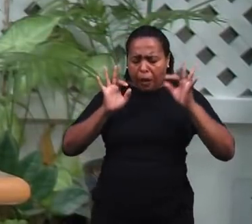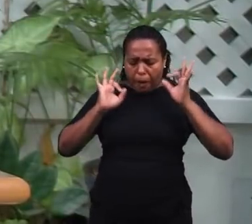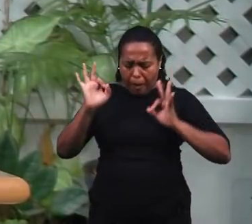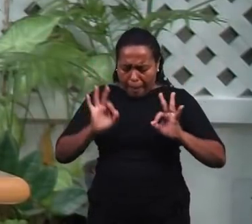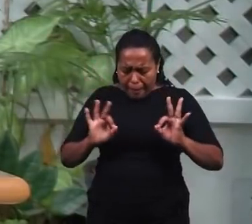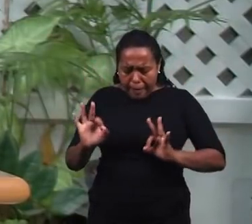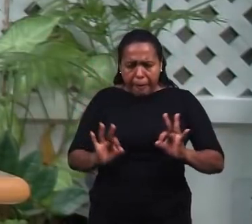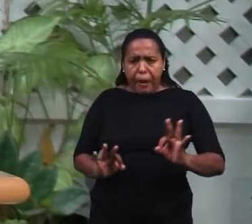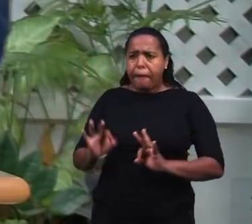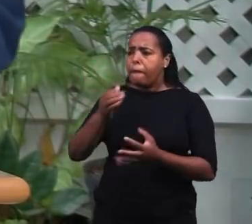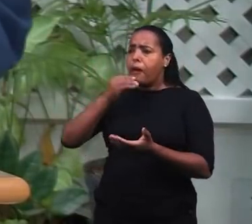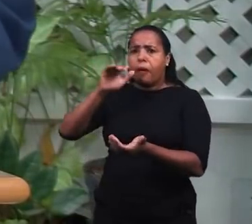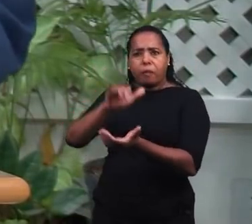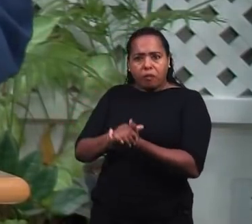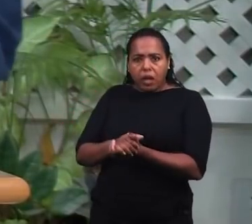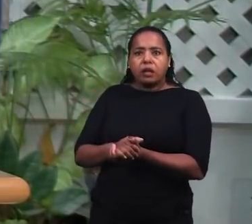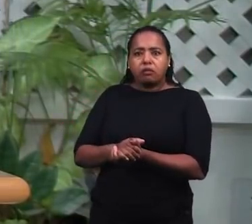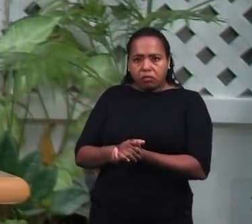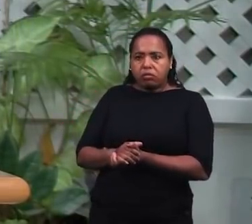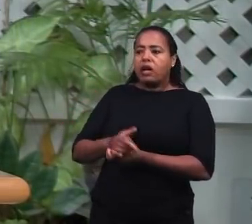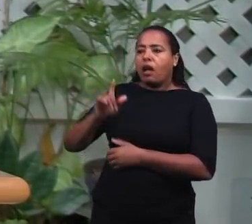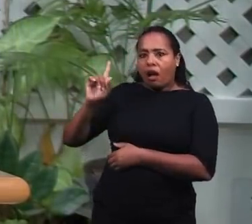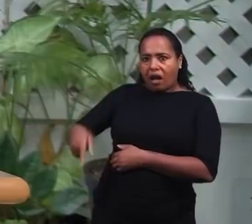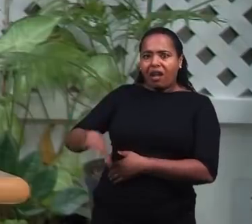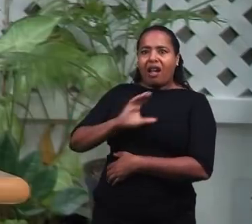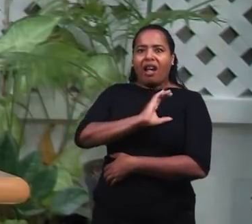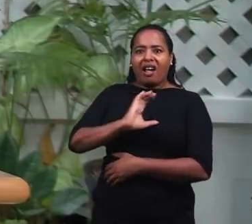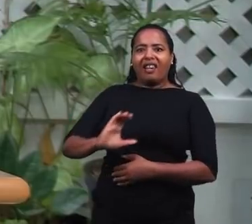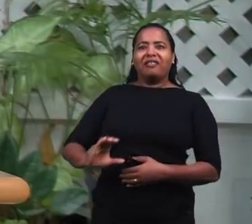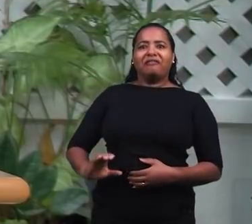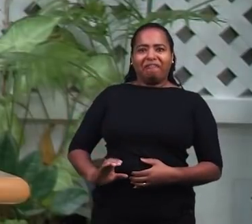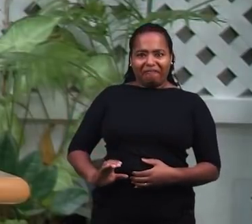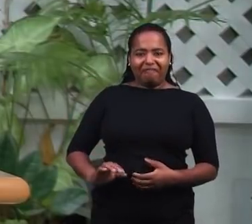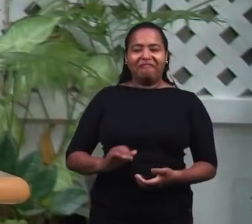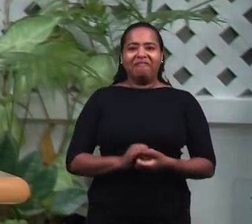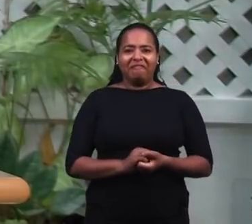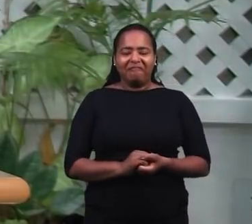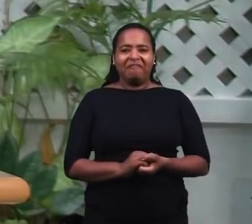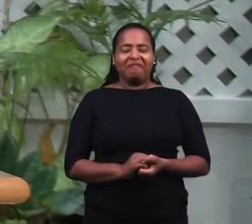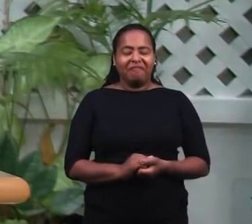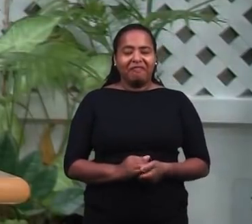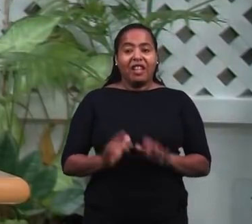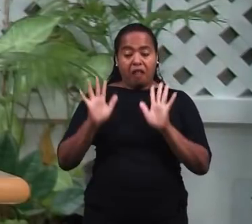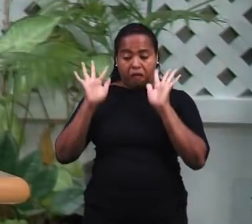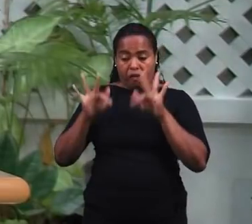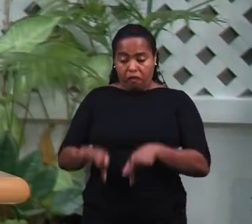marido, a saber, a Cristo. E agora eu vou terminar